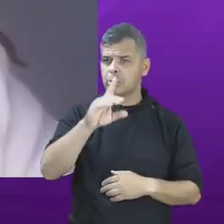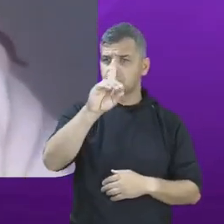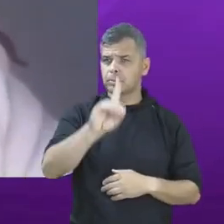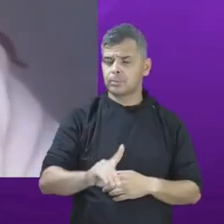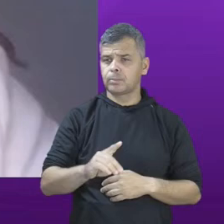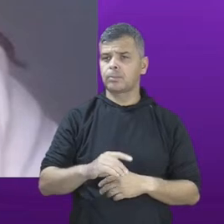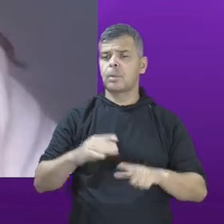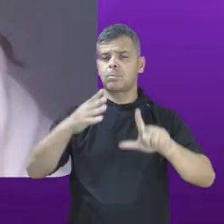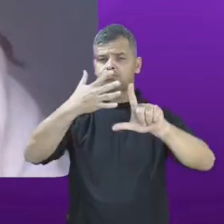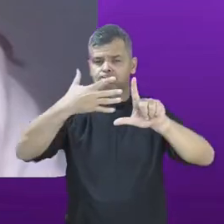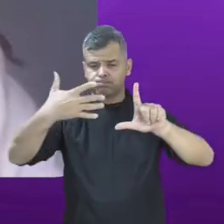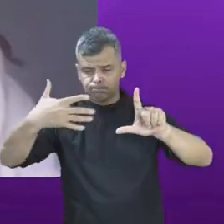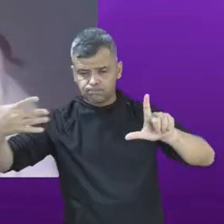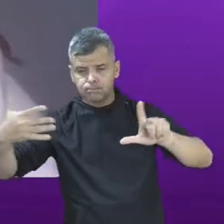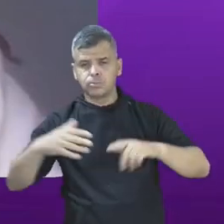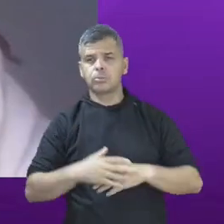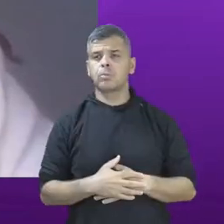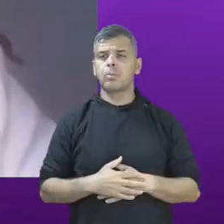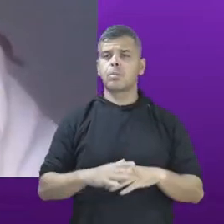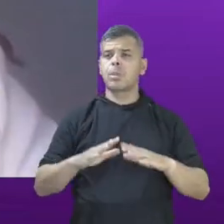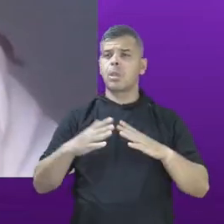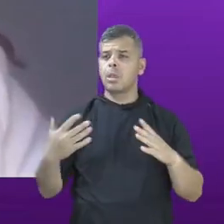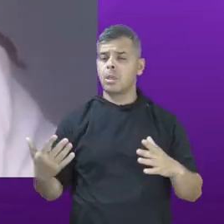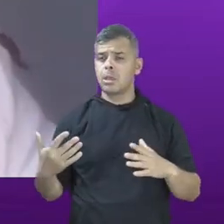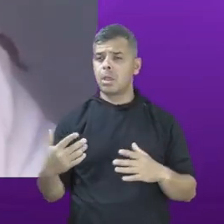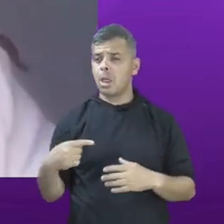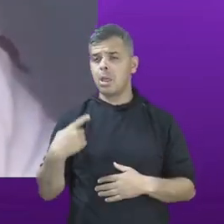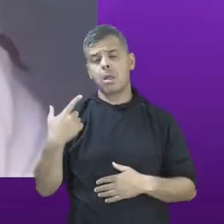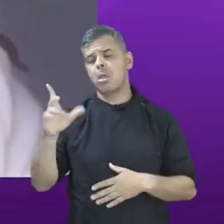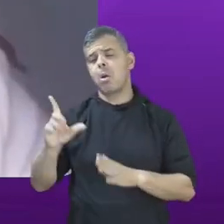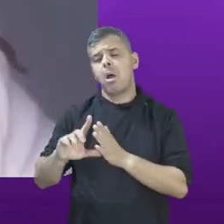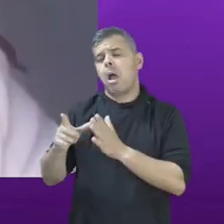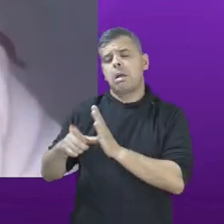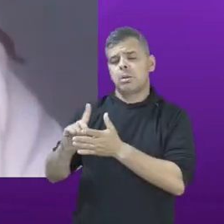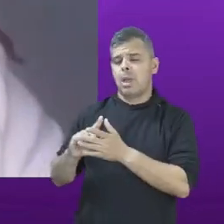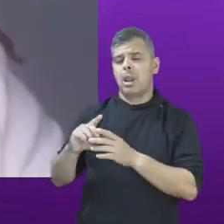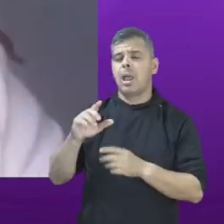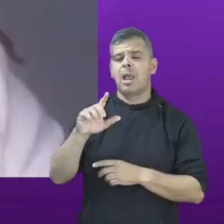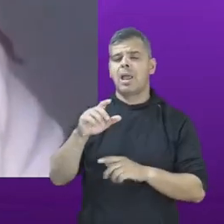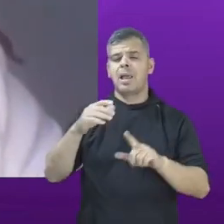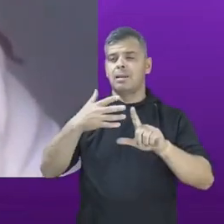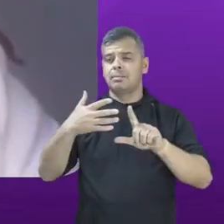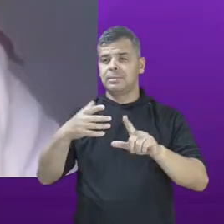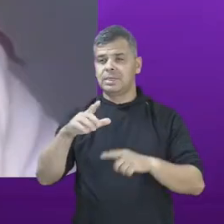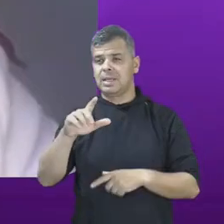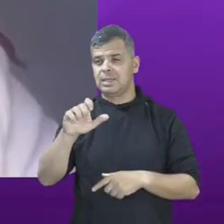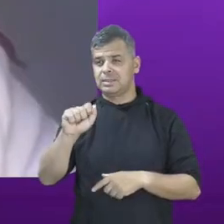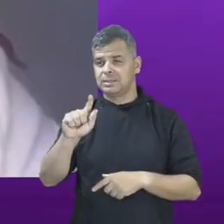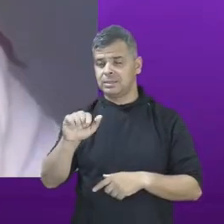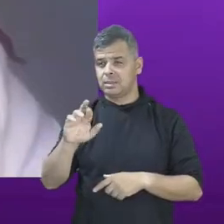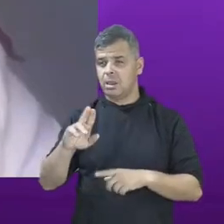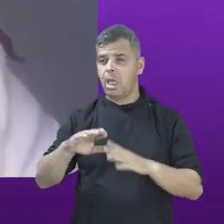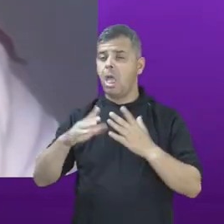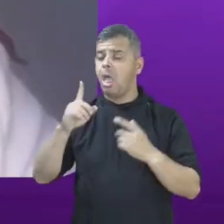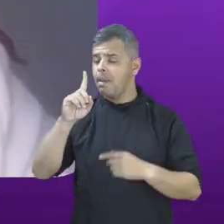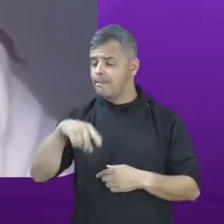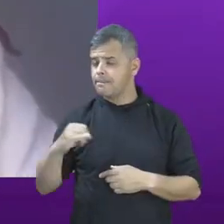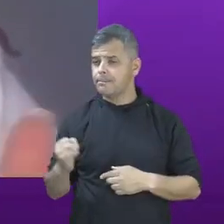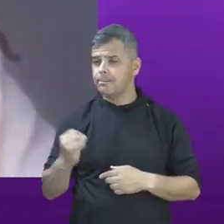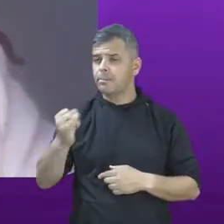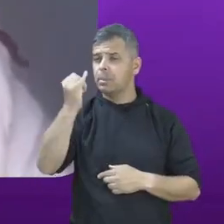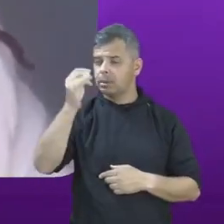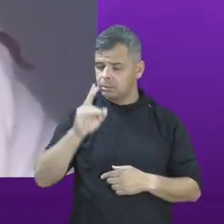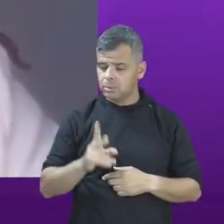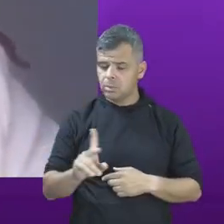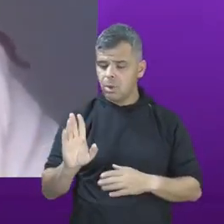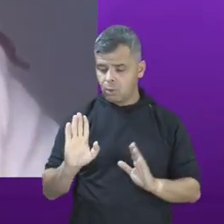população LGBT, QIAPN+, que nem era essa sigla ainda. Então, é importante que o partido